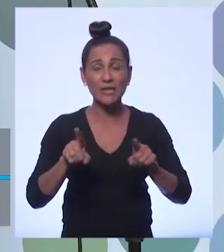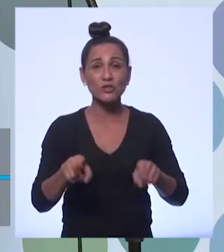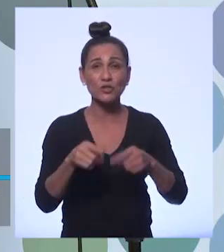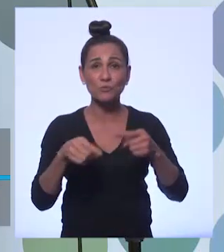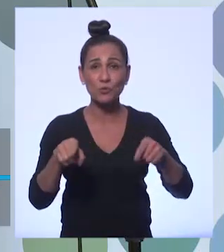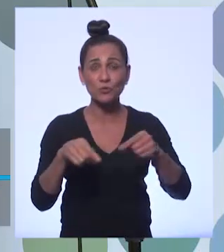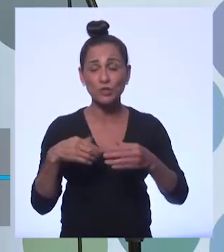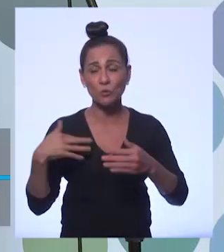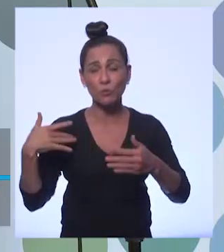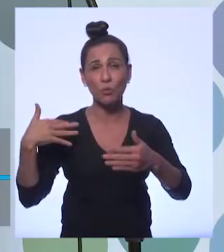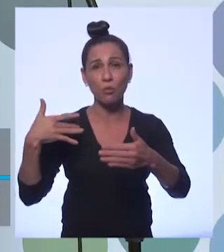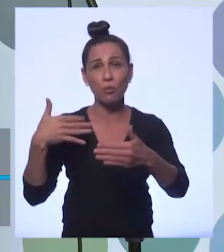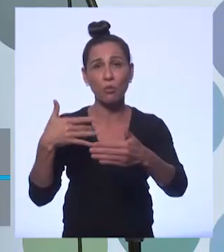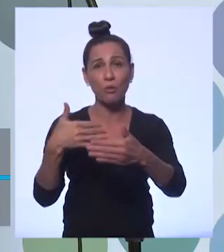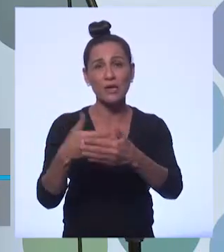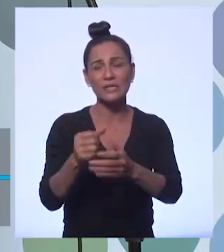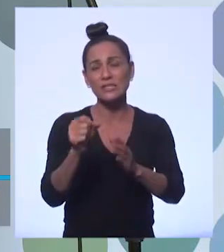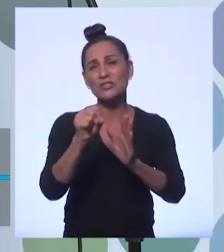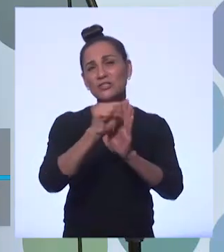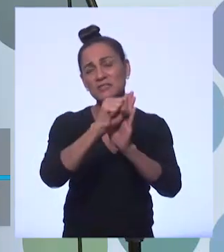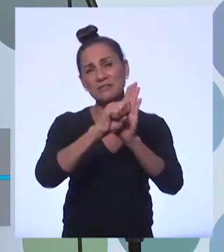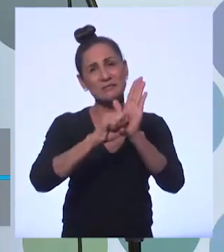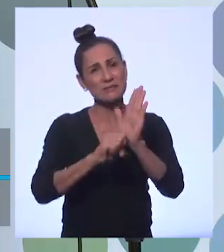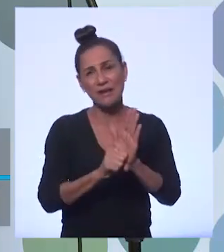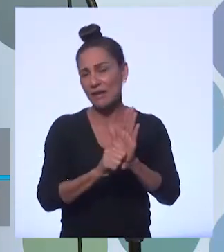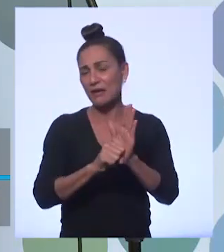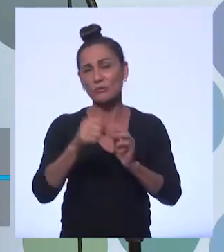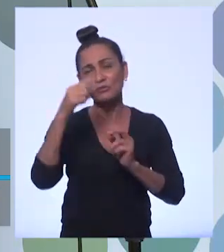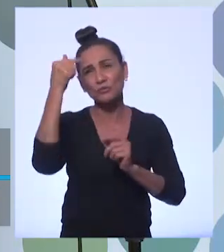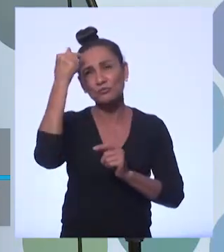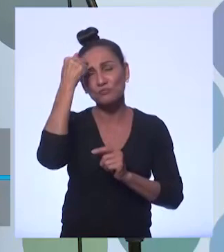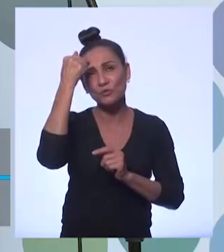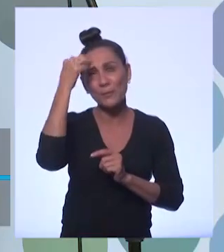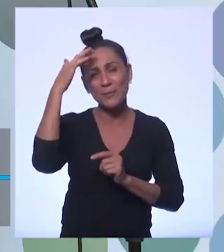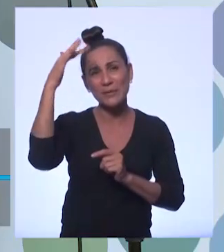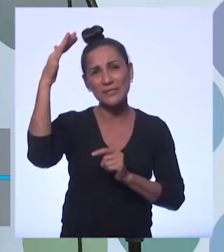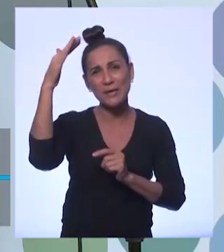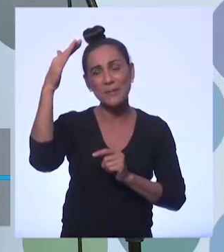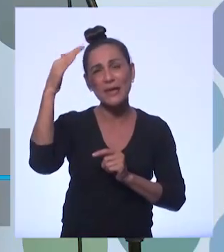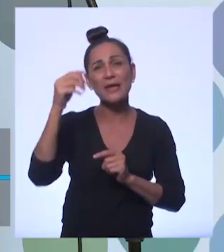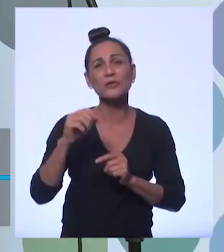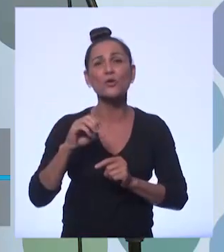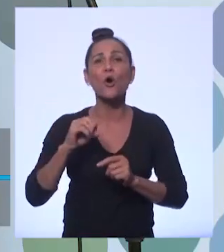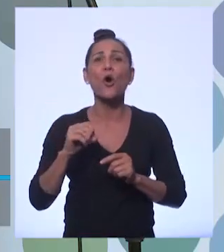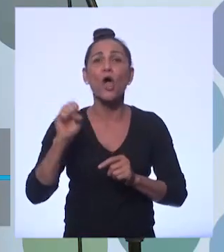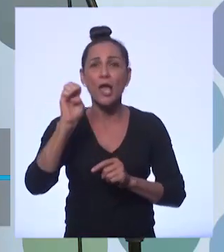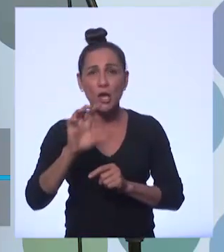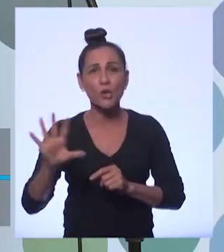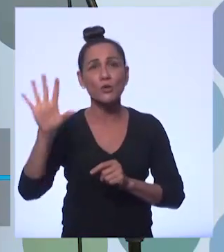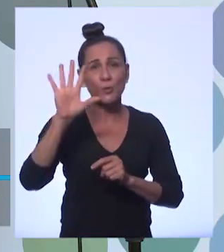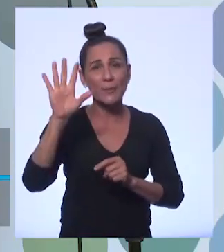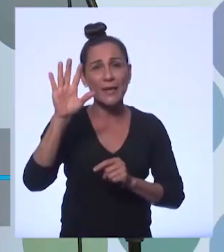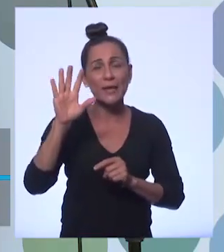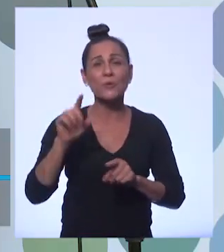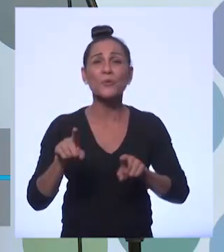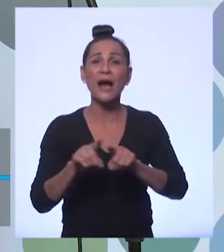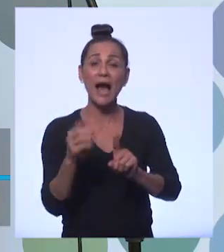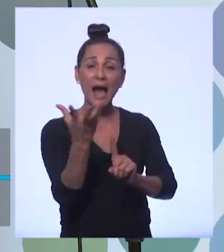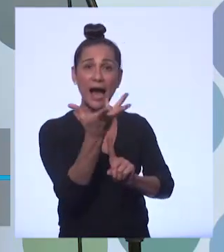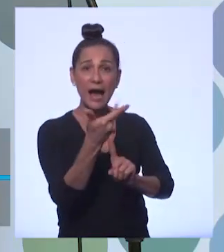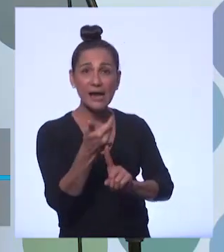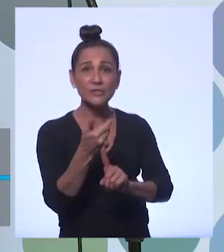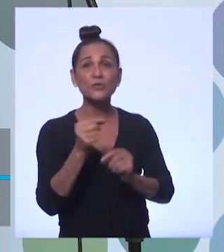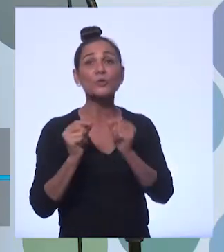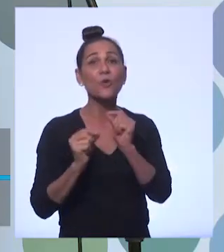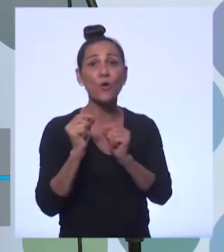recebido ao longo de séculos, enfim, do pensamento ocidental, do pensamento europeu, a arte como um